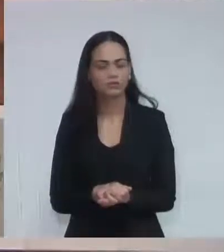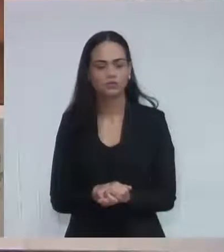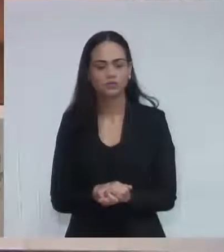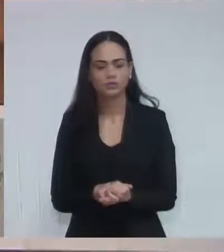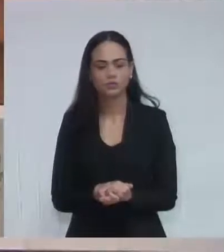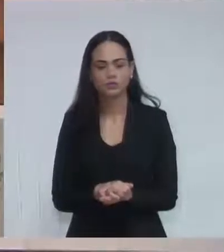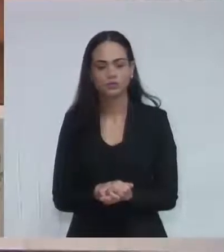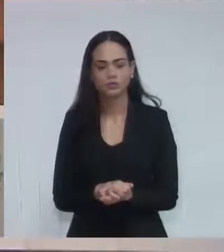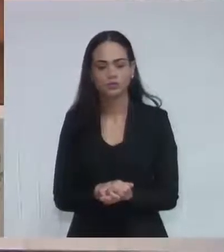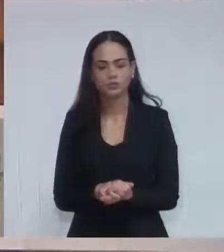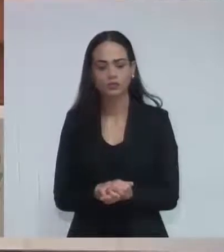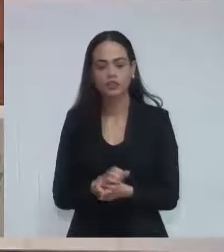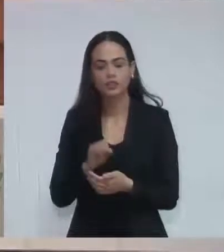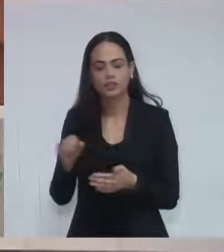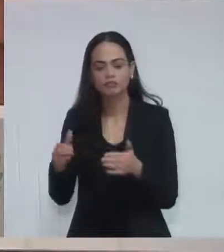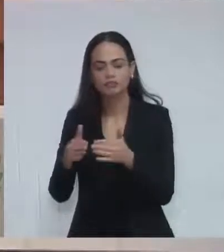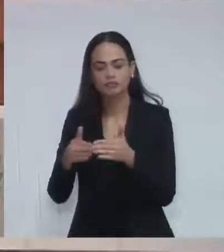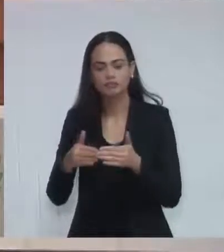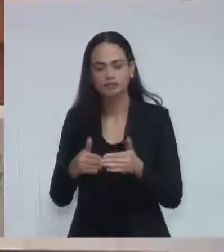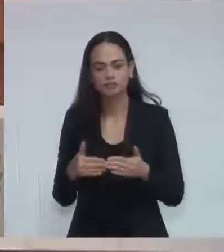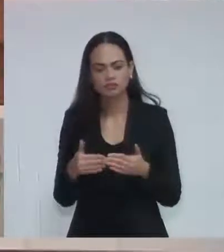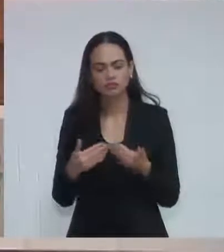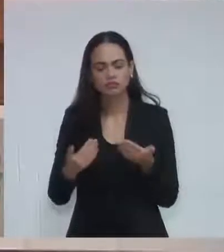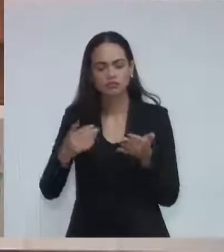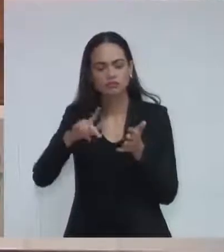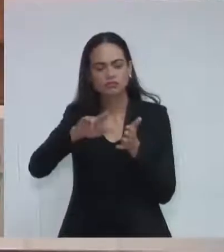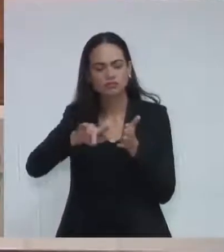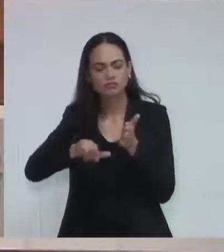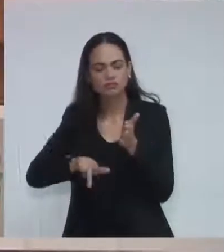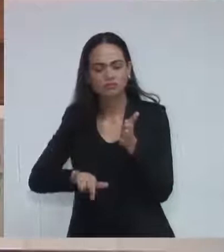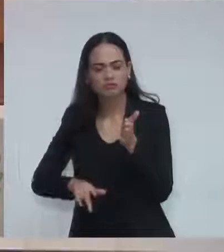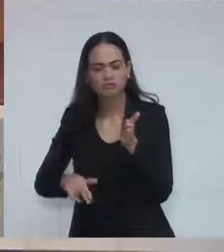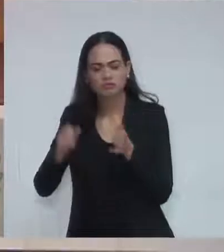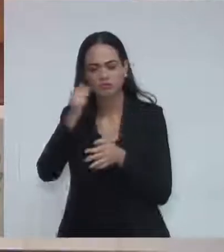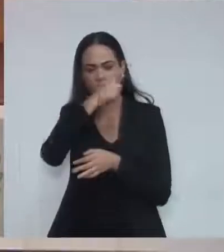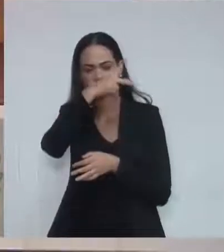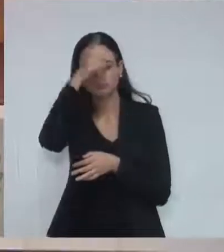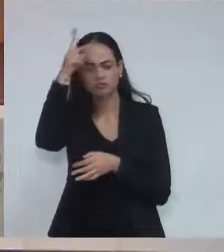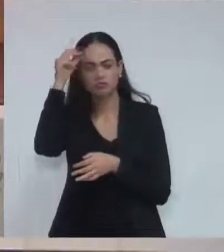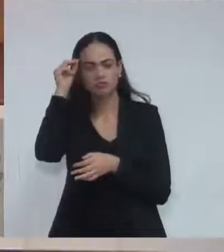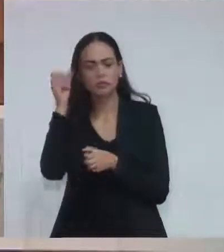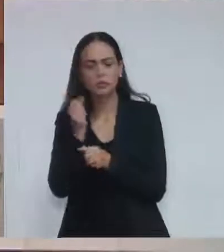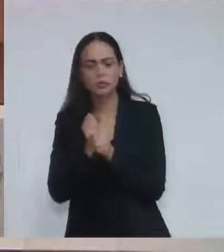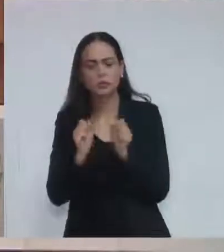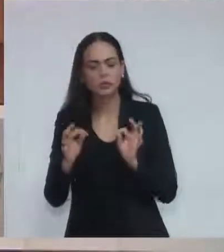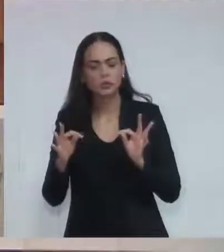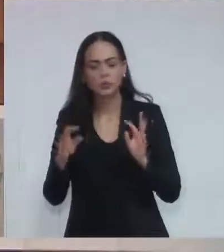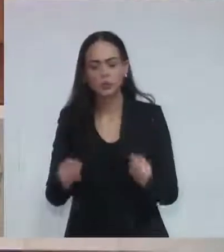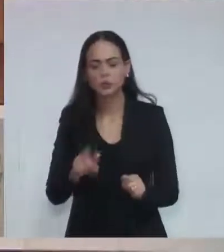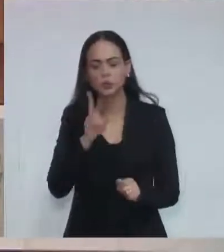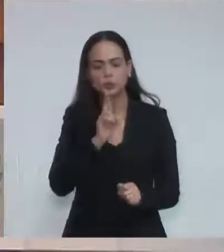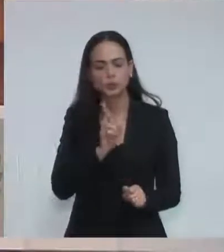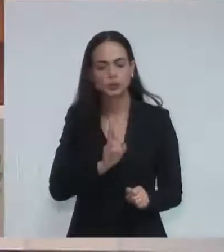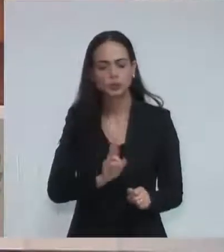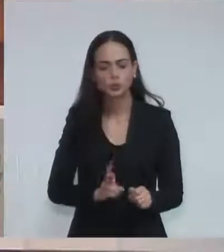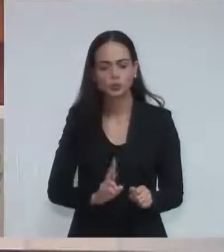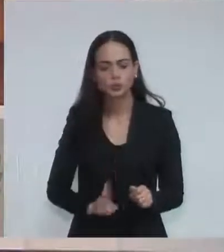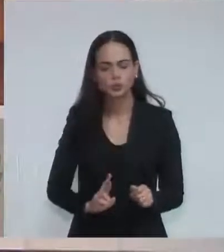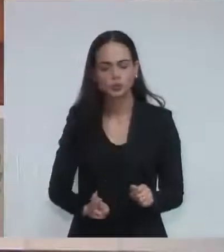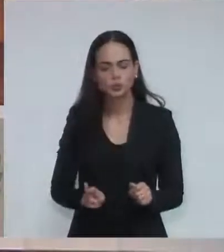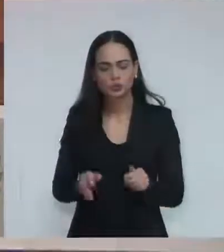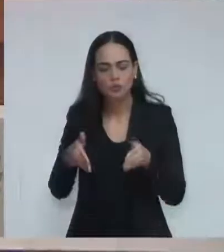mencionado compromete o bom andamento da gestão pública, exigindo uma força-tarefa não disponível pela municipalidade. O requerimento número